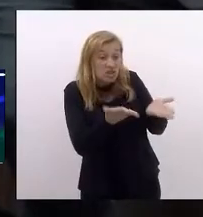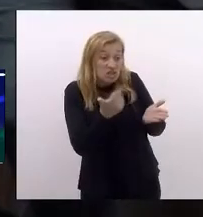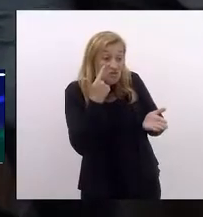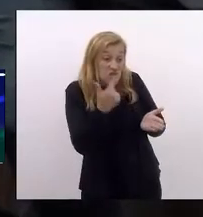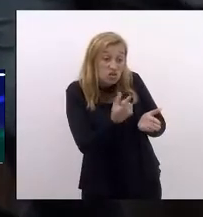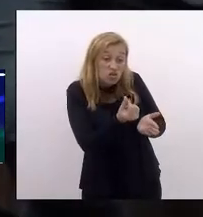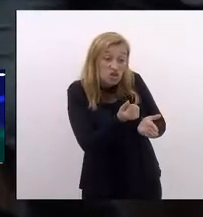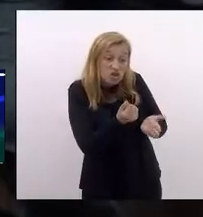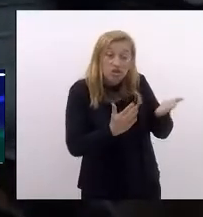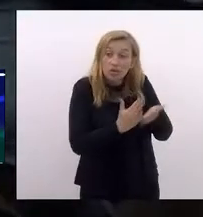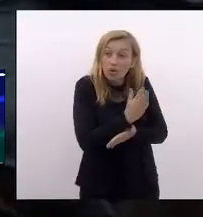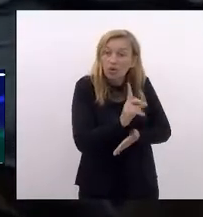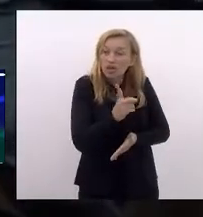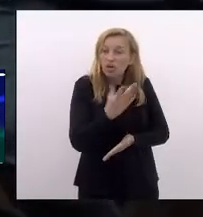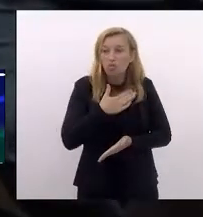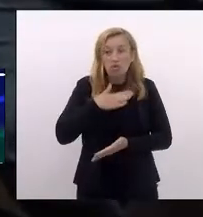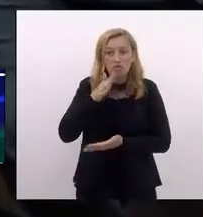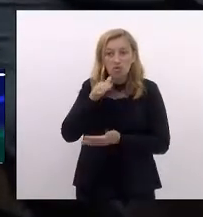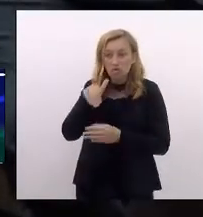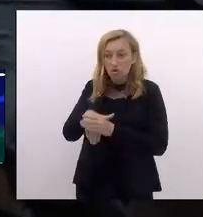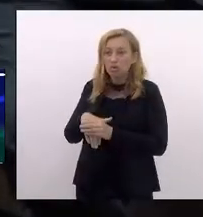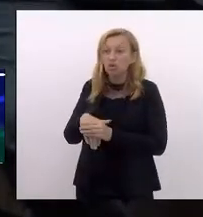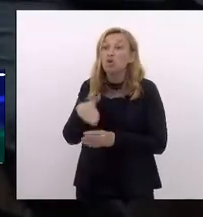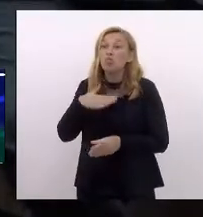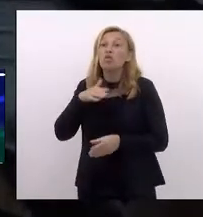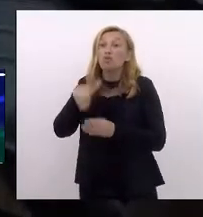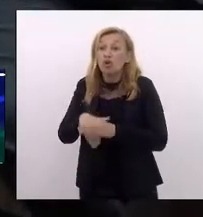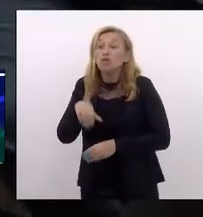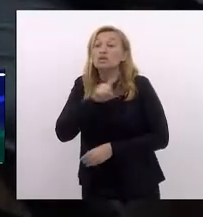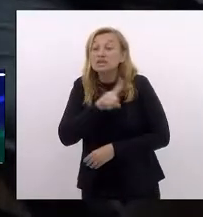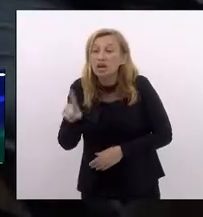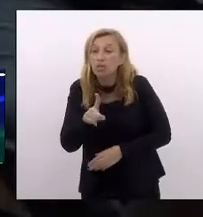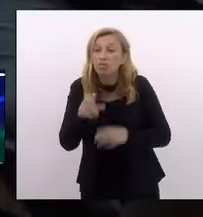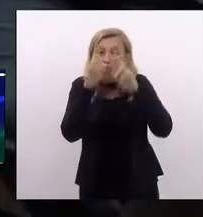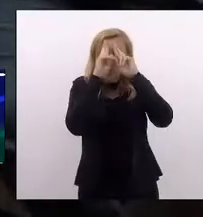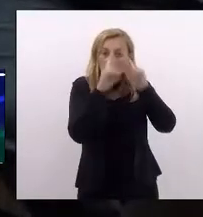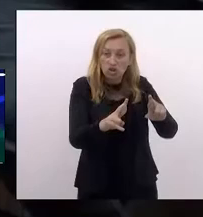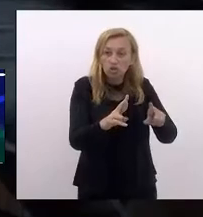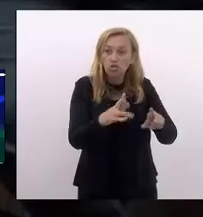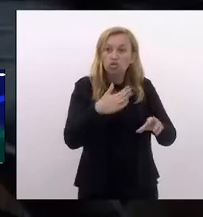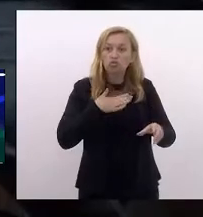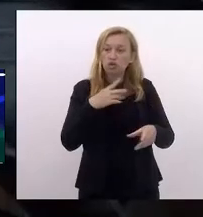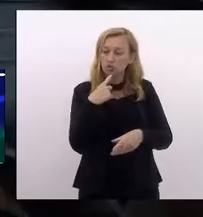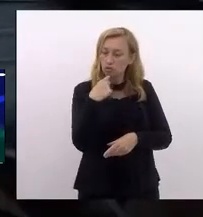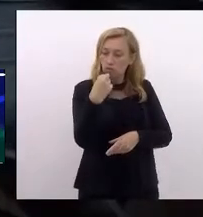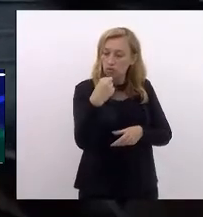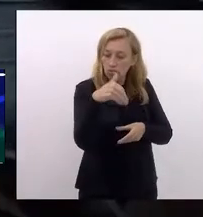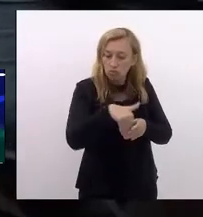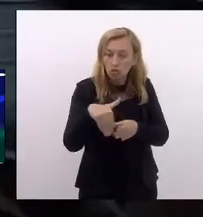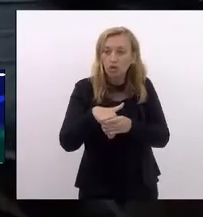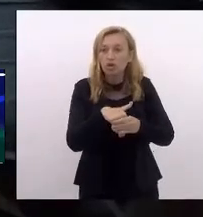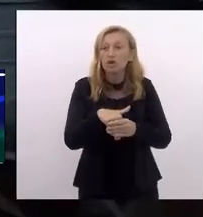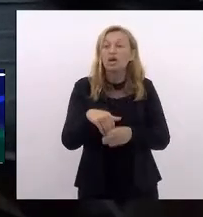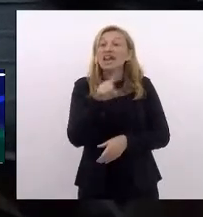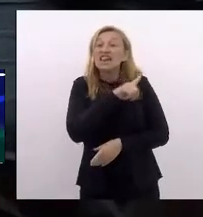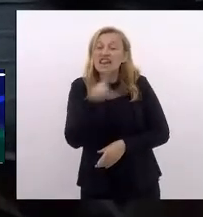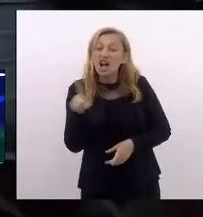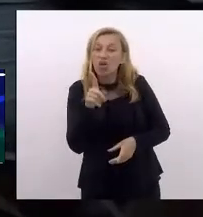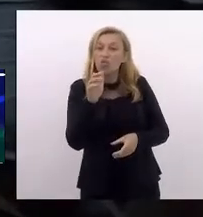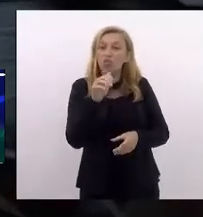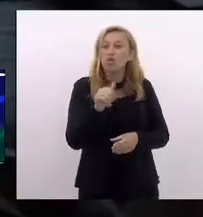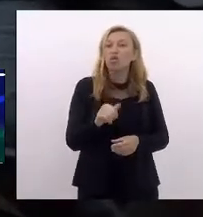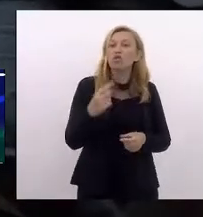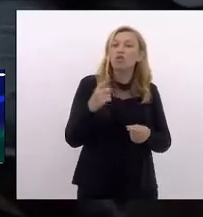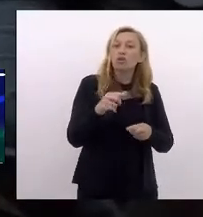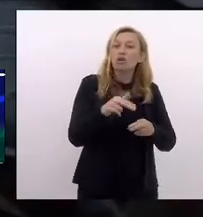aprovadas mas não comeu voto o meu voto é não por respeito aos meus eleitores o meu voto é não